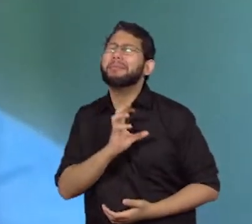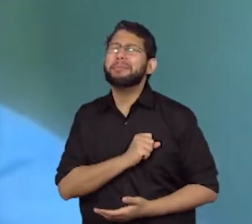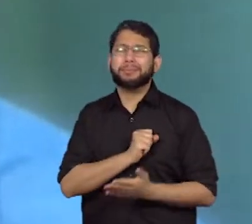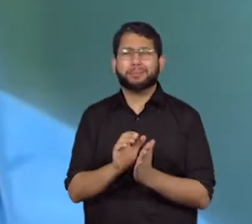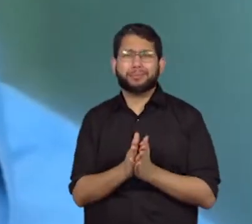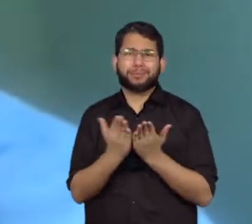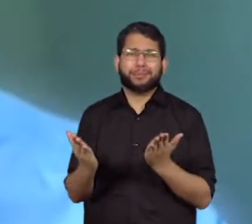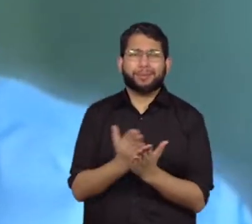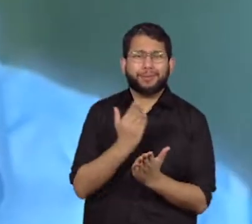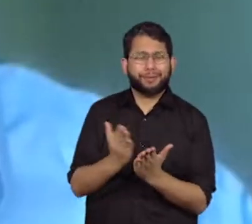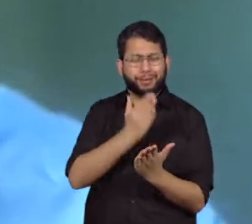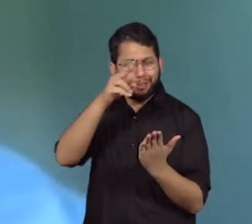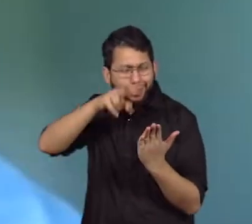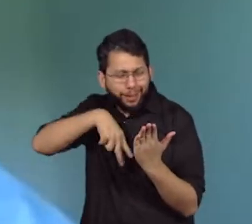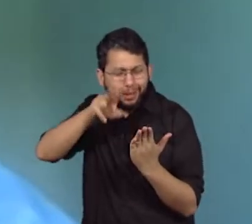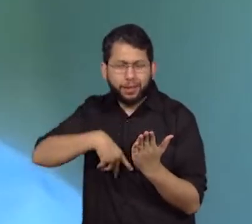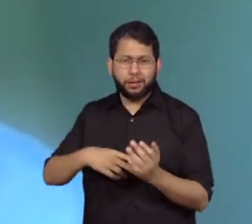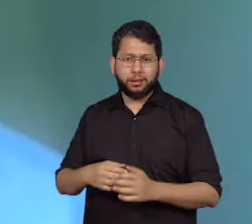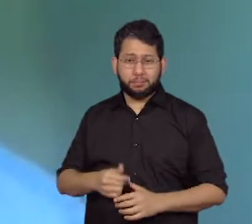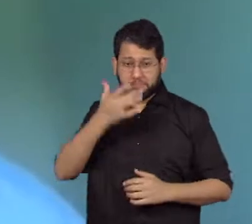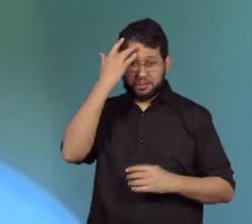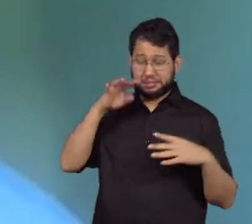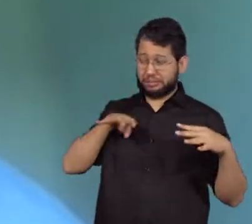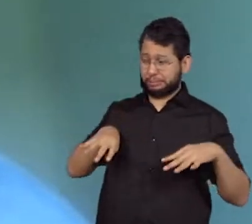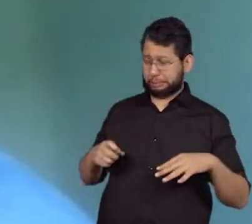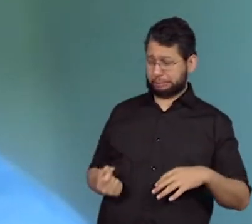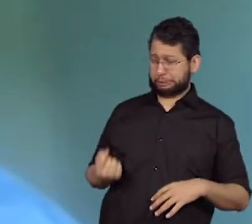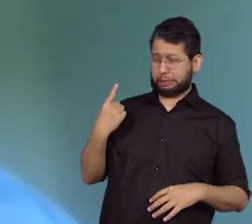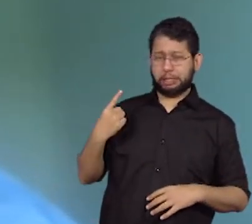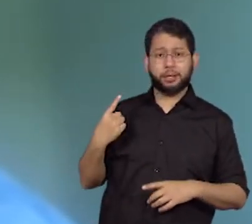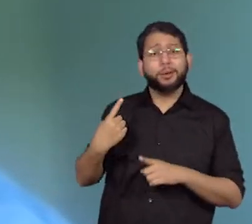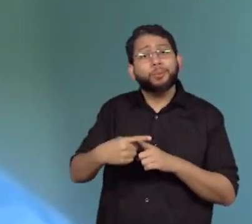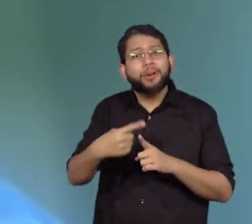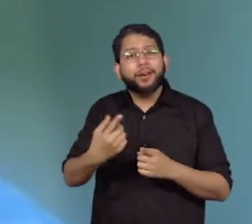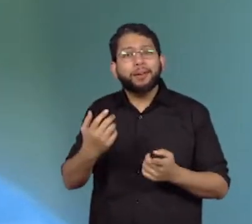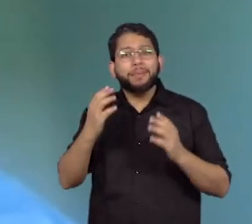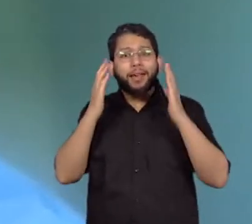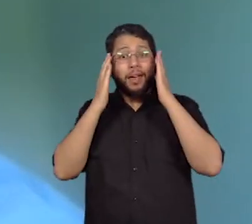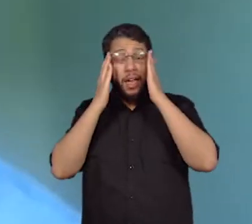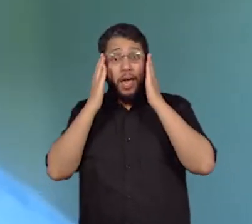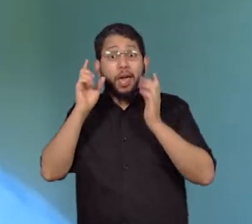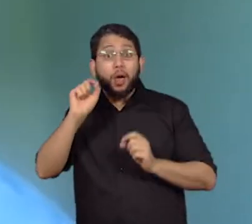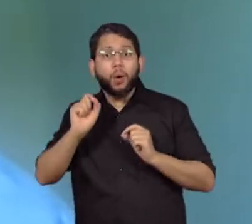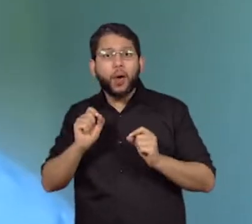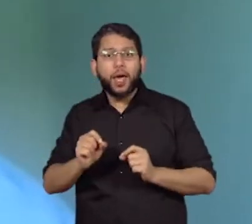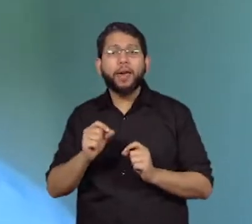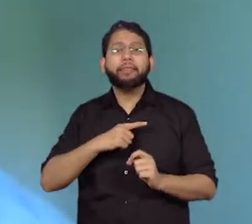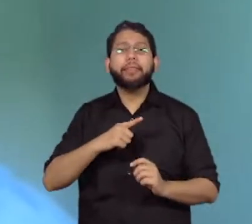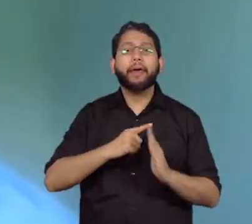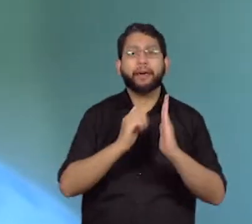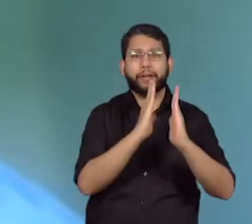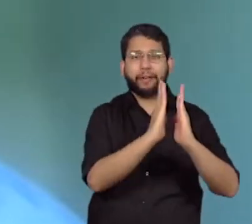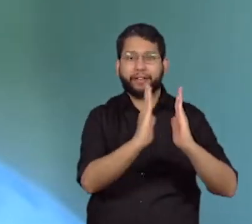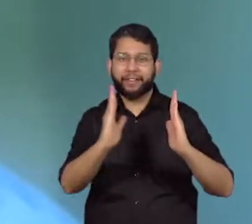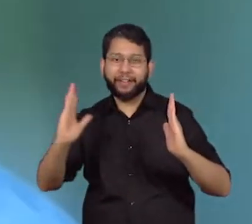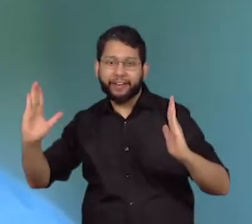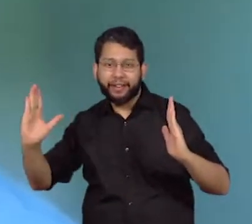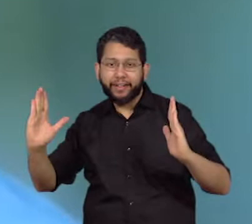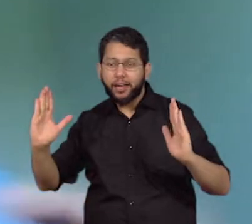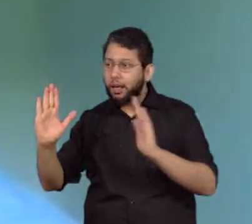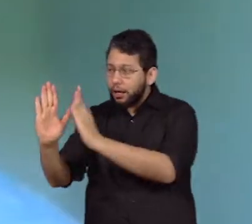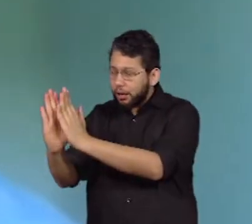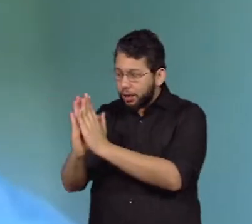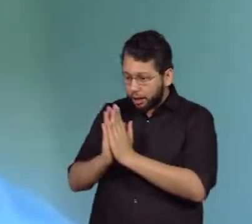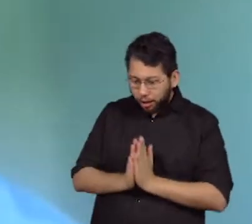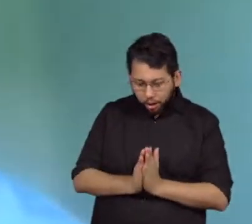ler. E eu era uma criança meio esquisita, assim, porque eu passava muito tempo lendo enciclopédia. Foto de Gui Ravache de terno ao lado de uma